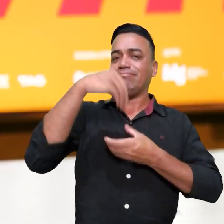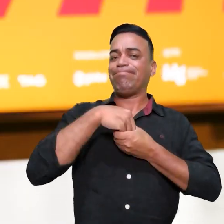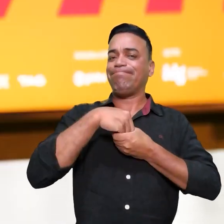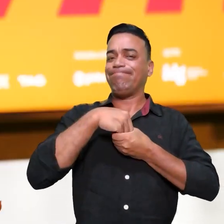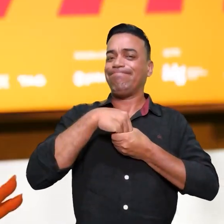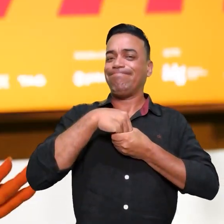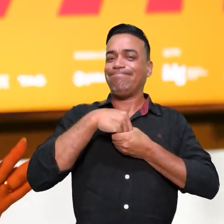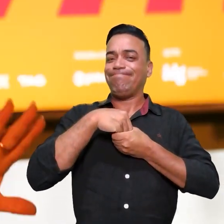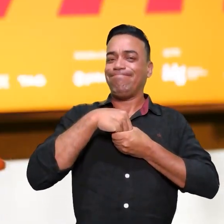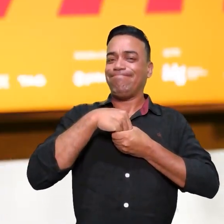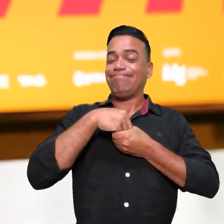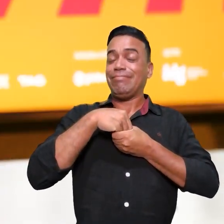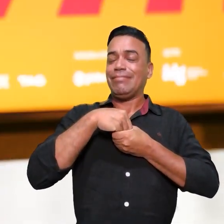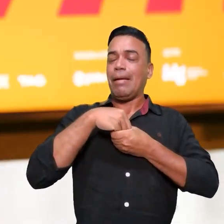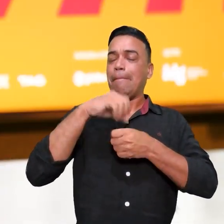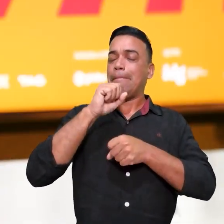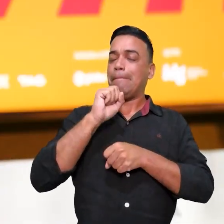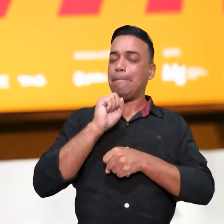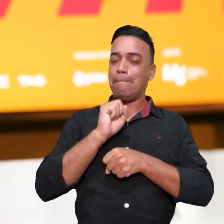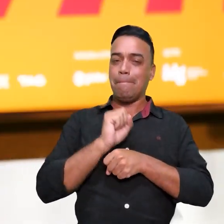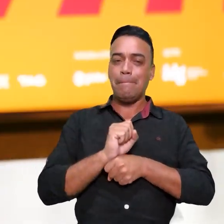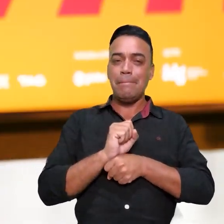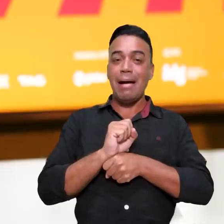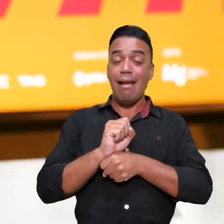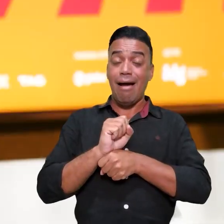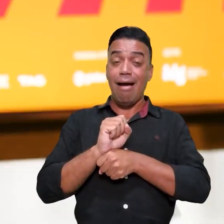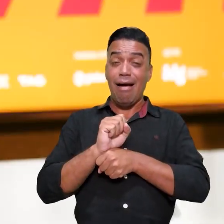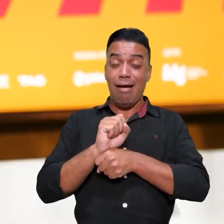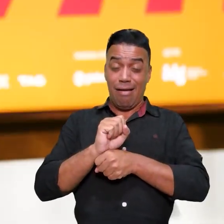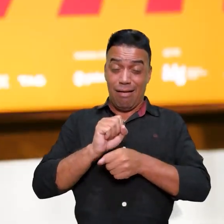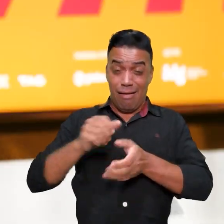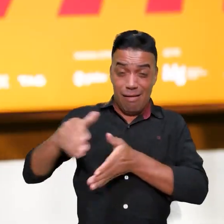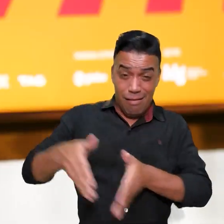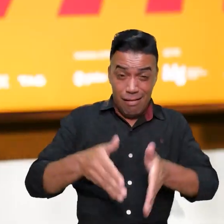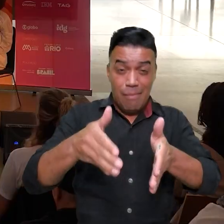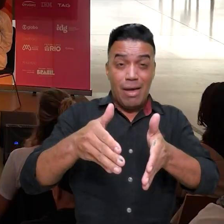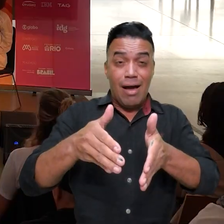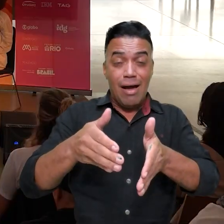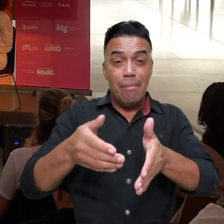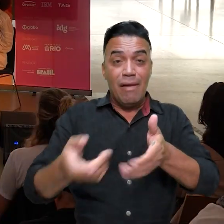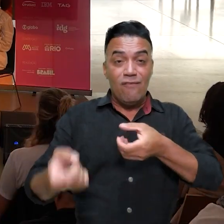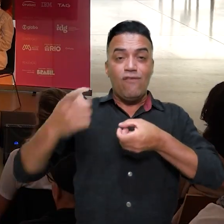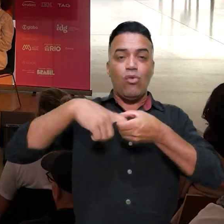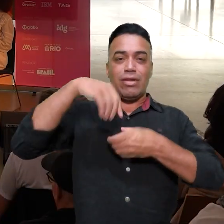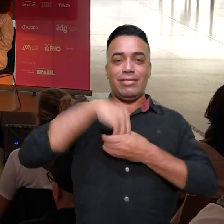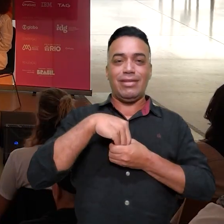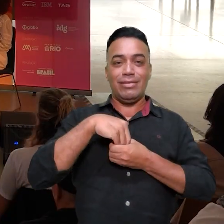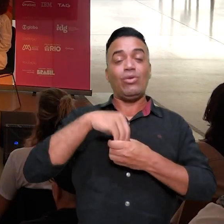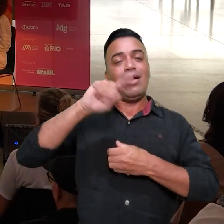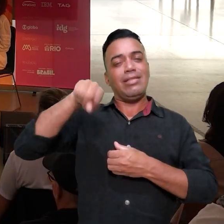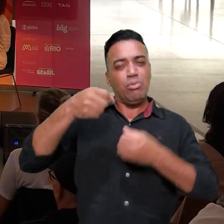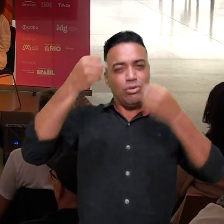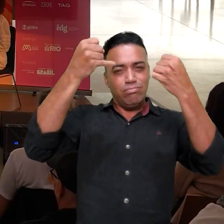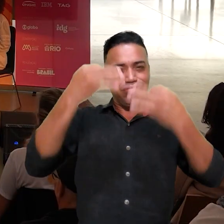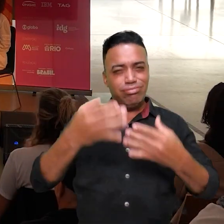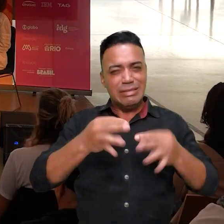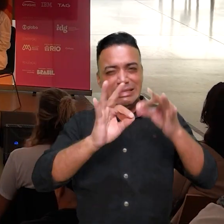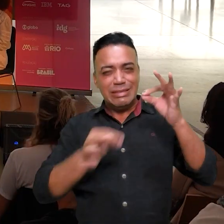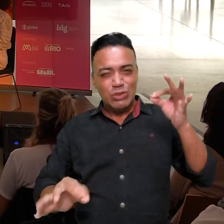dentro. Então, precisa parar o caminhar para ir para dentro primeiro. Depois eu continuo mais,